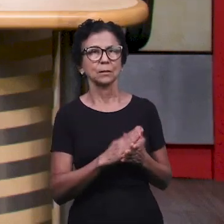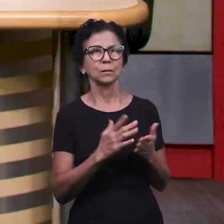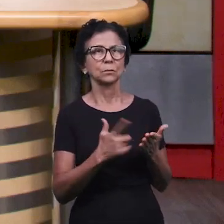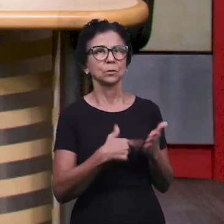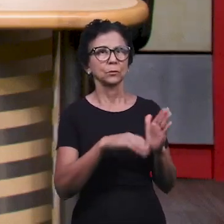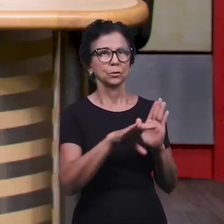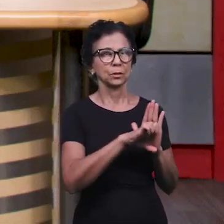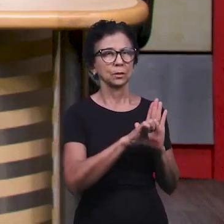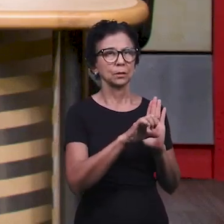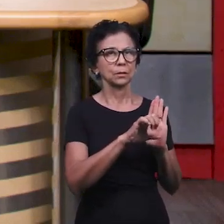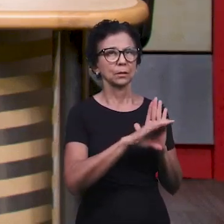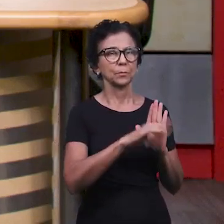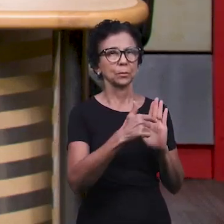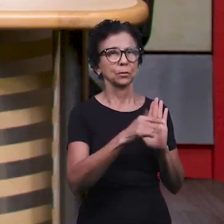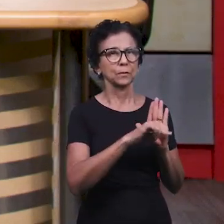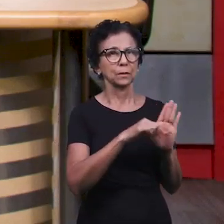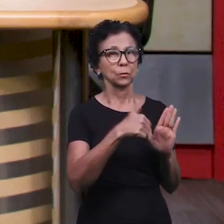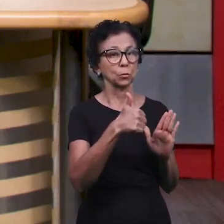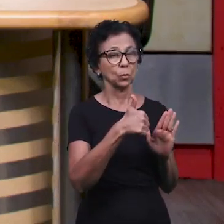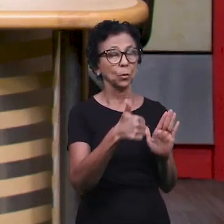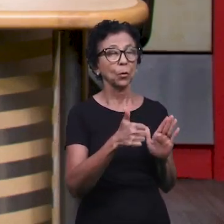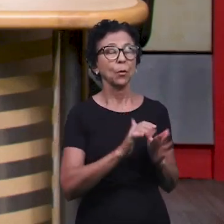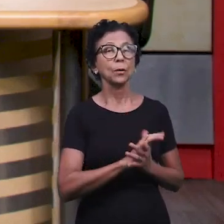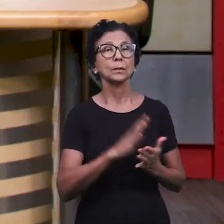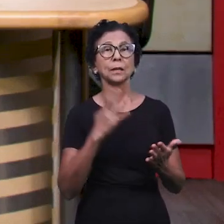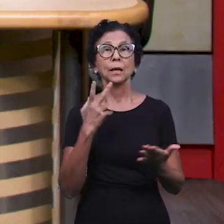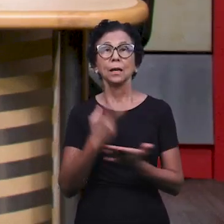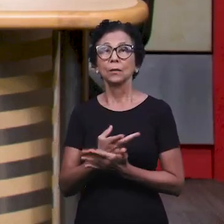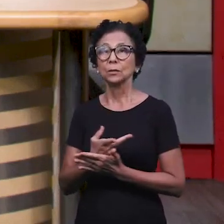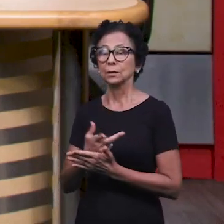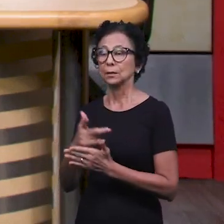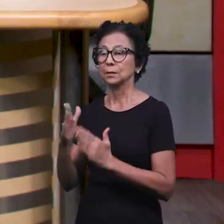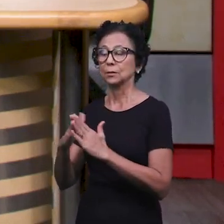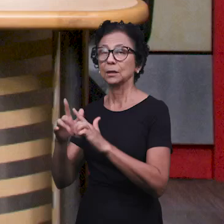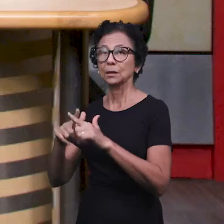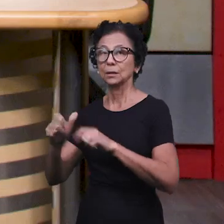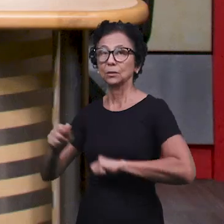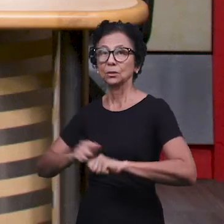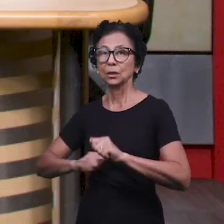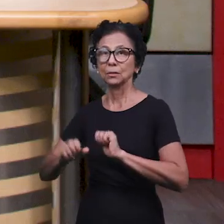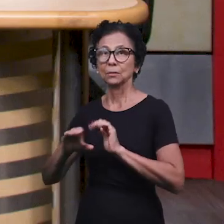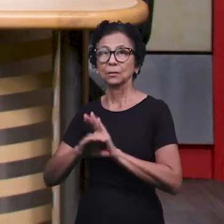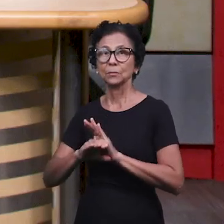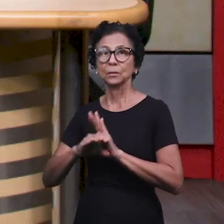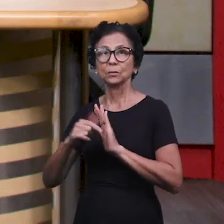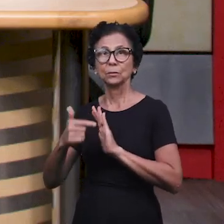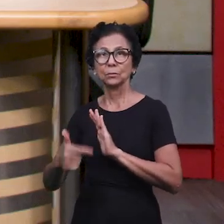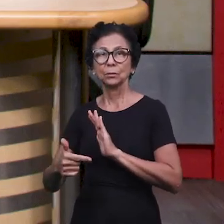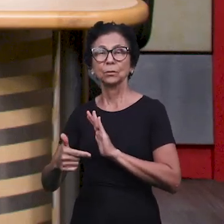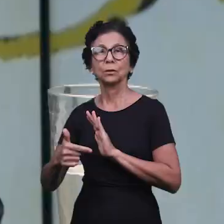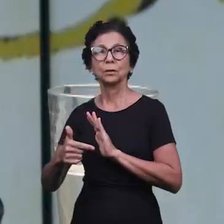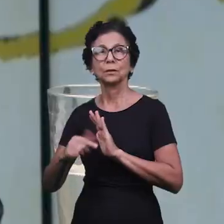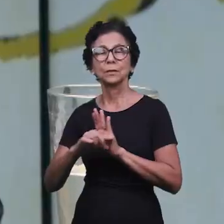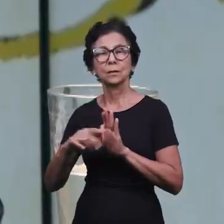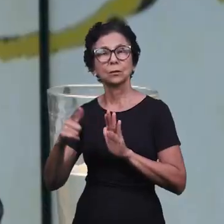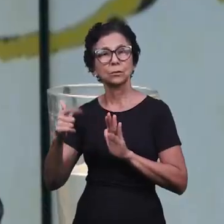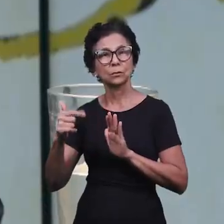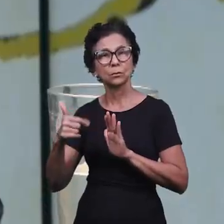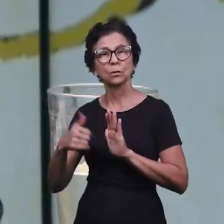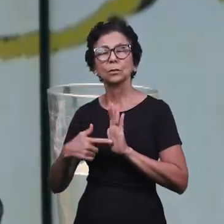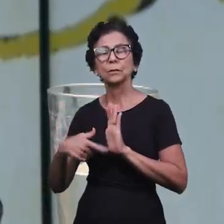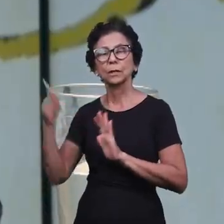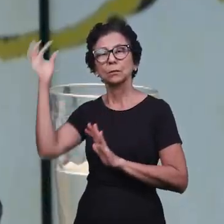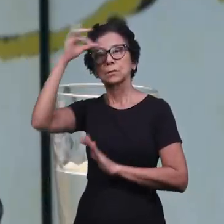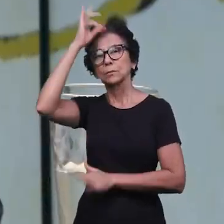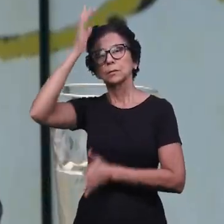testemunho, Atos 2, fala sobre o derramamento do Espírito Santo. Então termina ali o texto dizendo o seguinte, que eles perseveravam